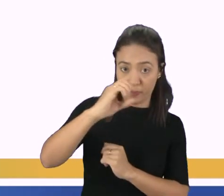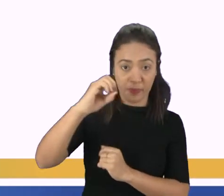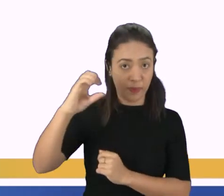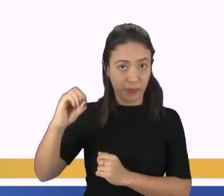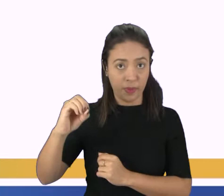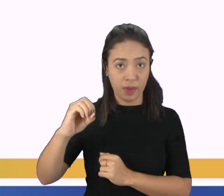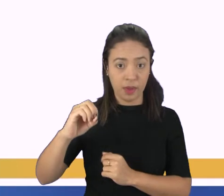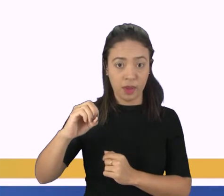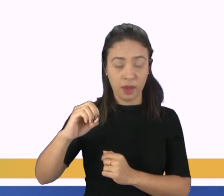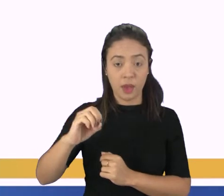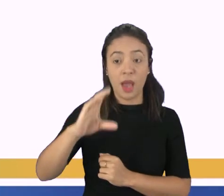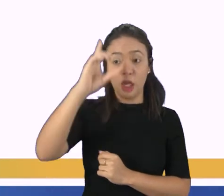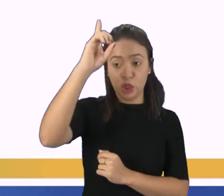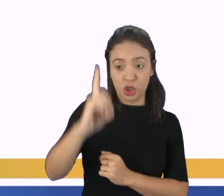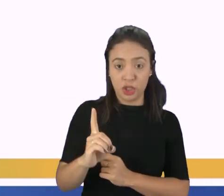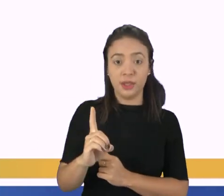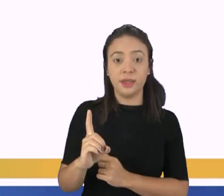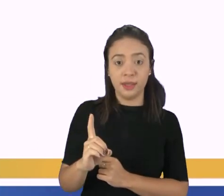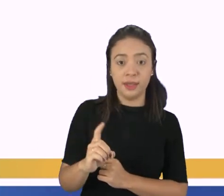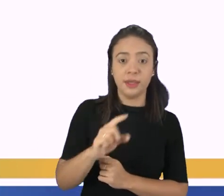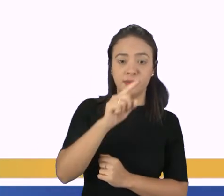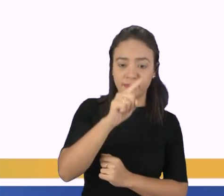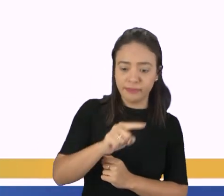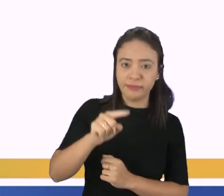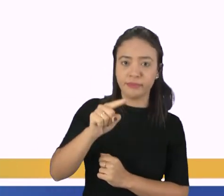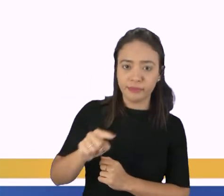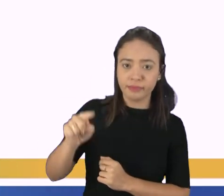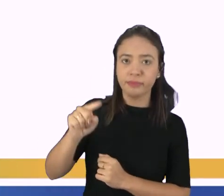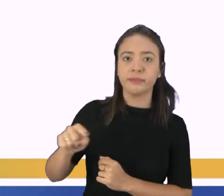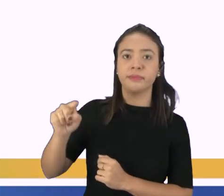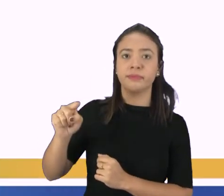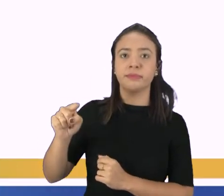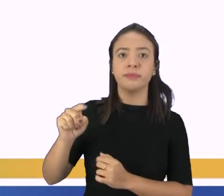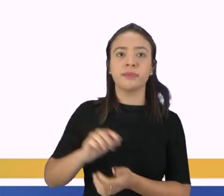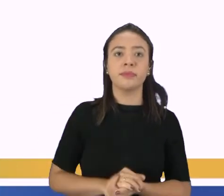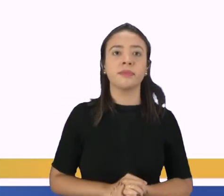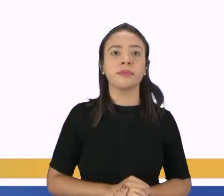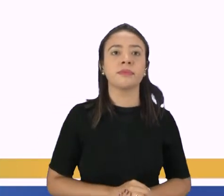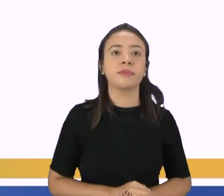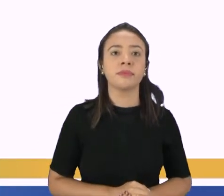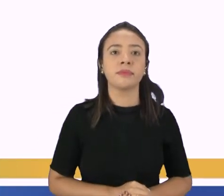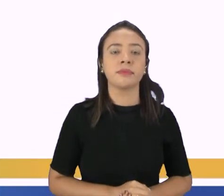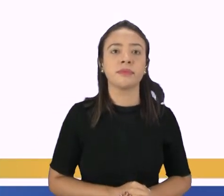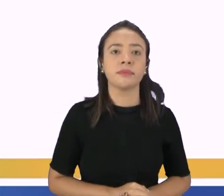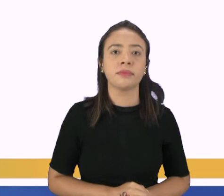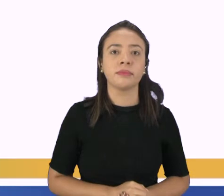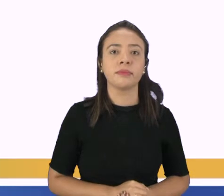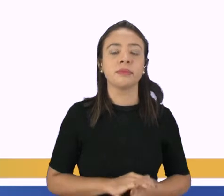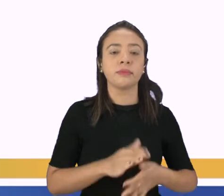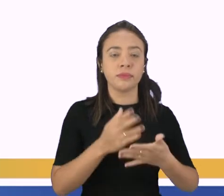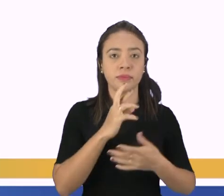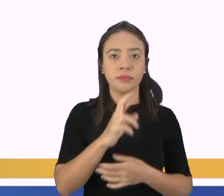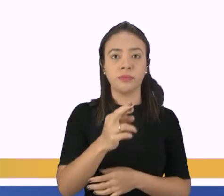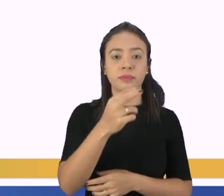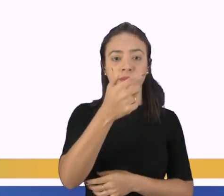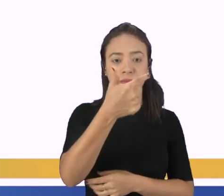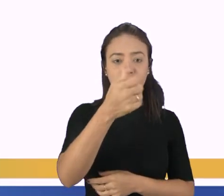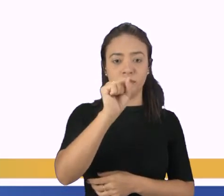direita 3 casas. Aí você vai parar entre o 2 e o 6, né? Pulou o 2, o 8 e o 2. Então a resposta seria